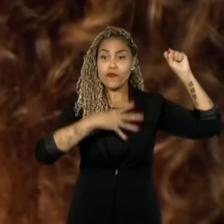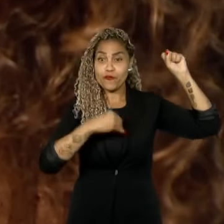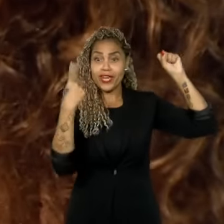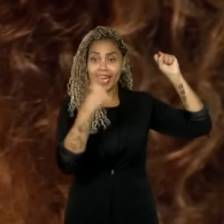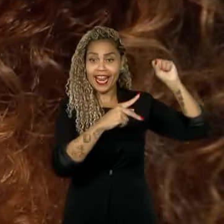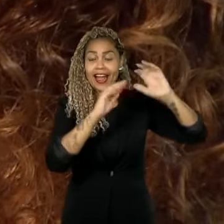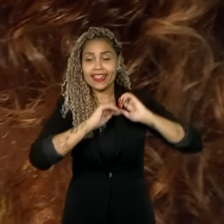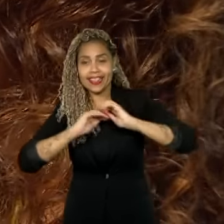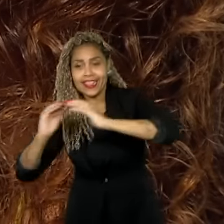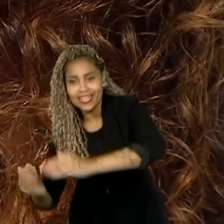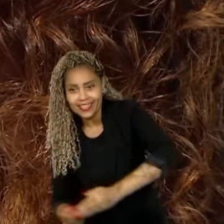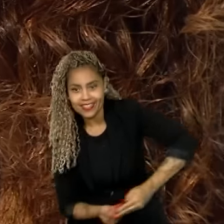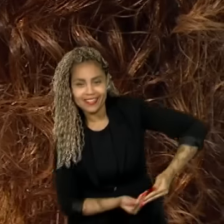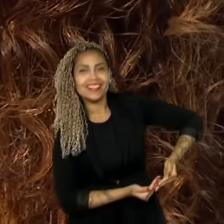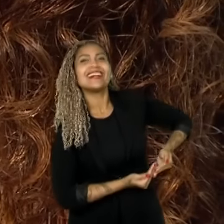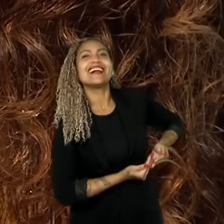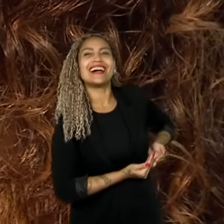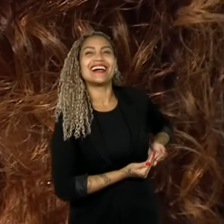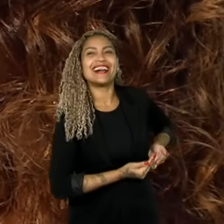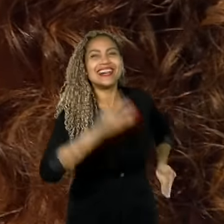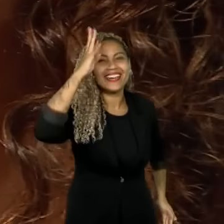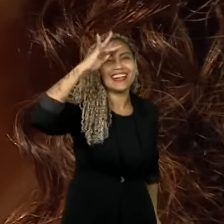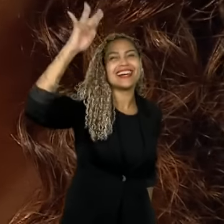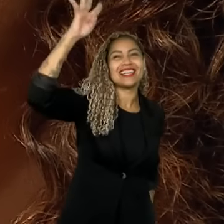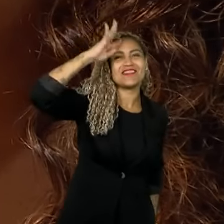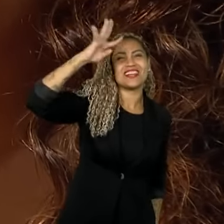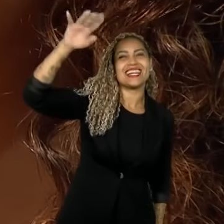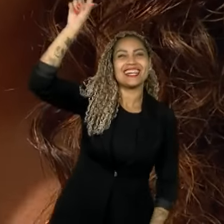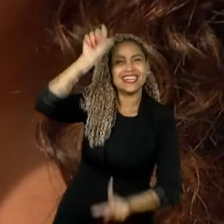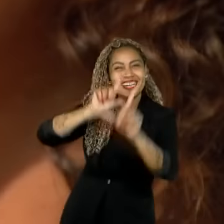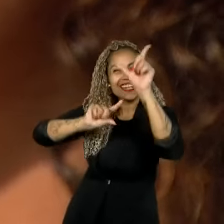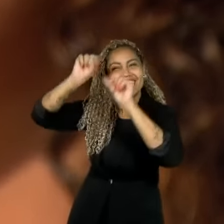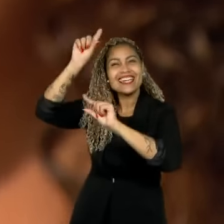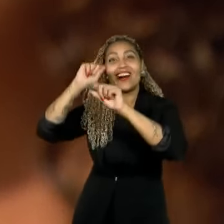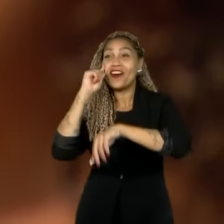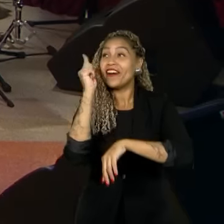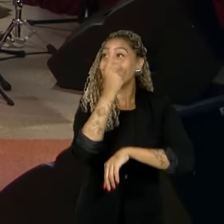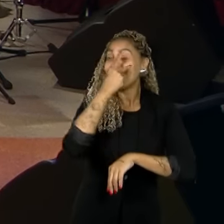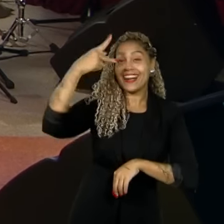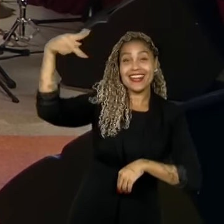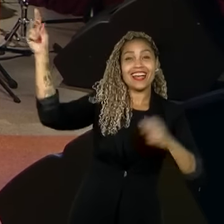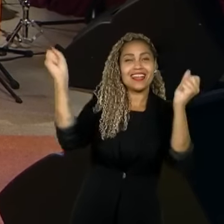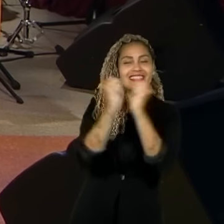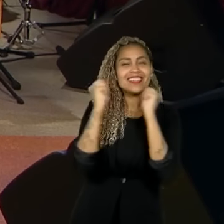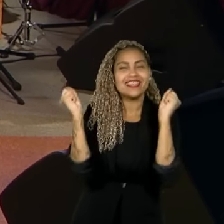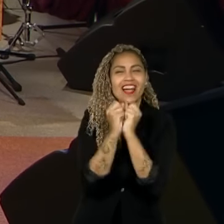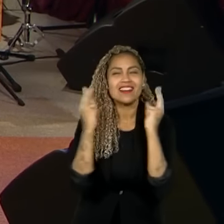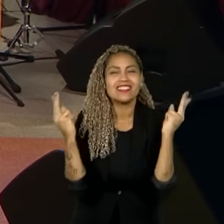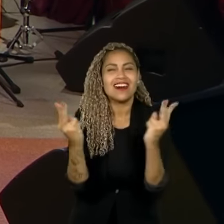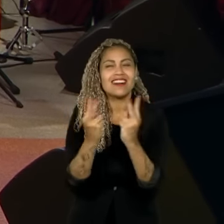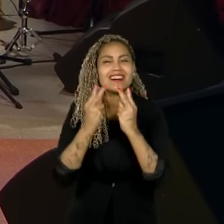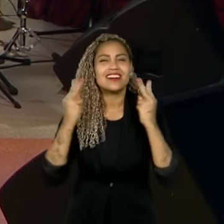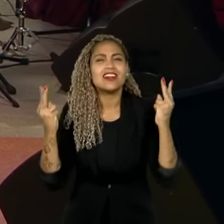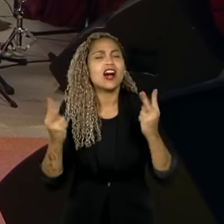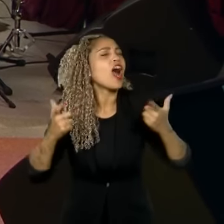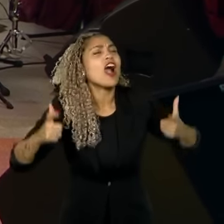e pensavam que as estrelas eram os olhos de Iansã. Mas Iansã, cadê